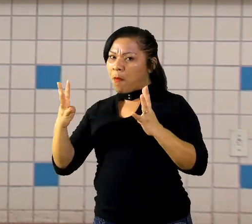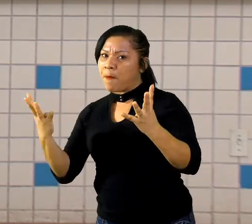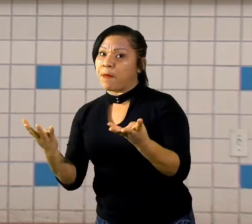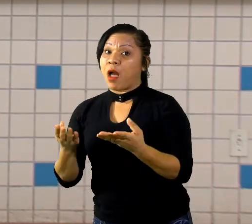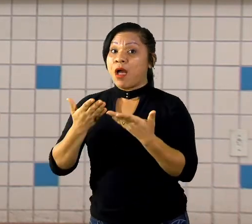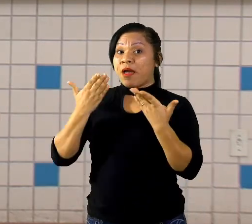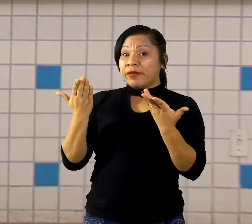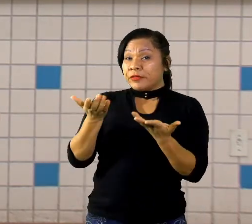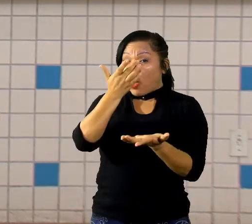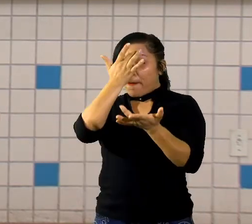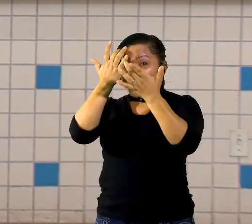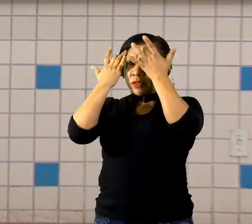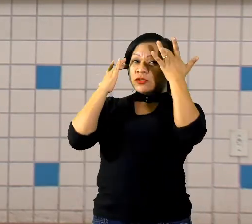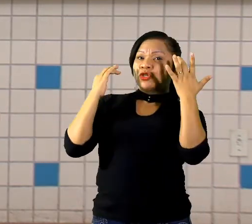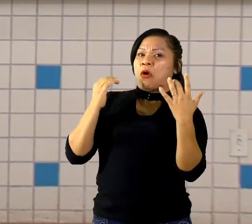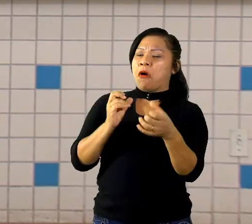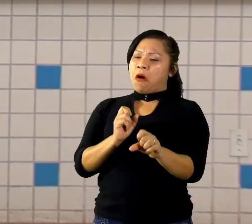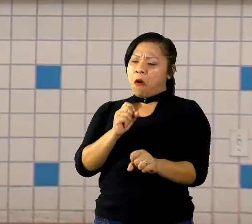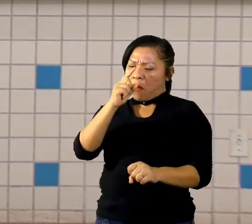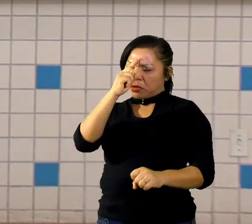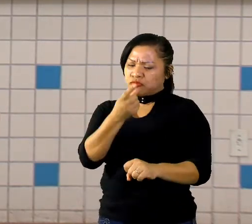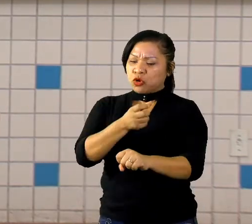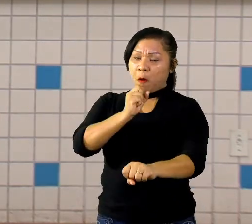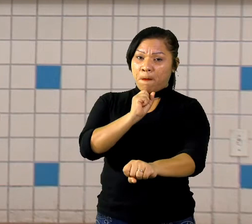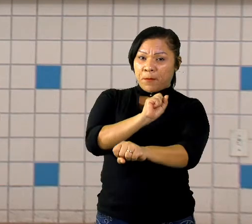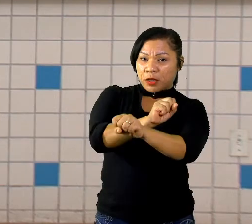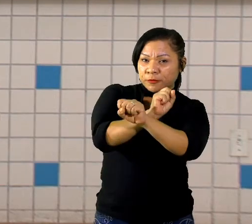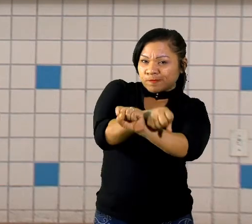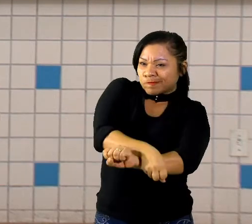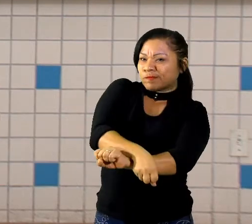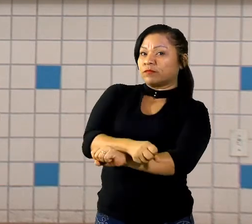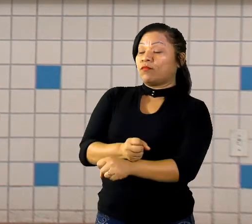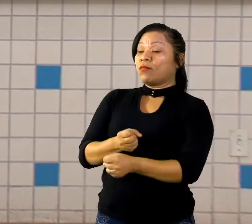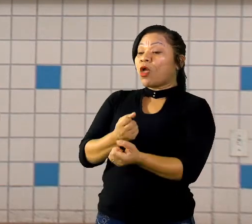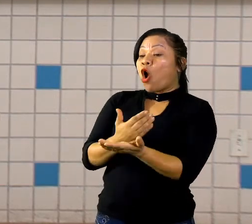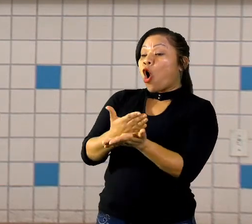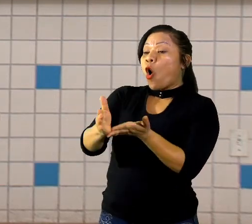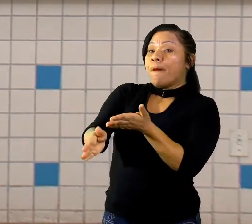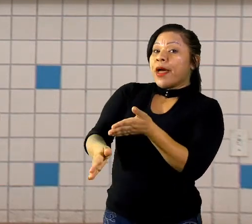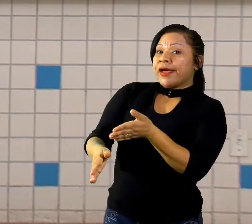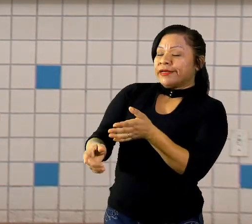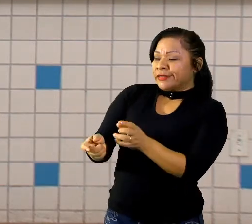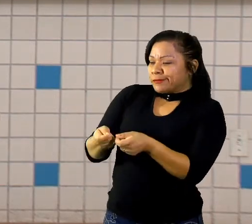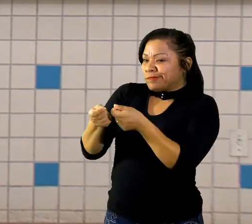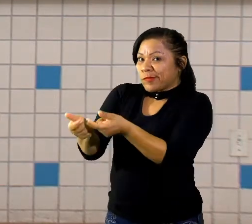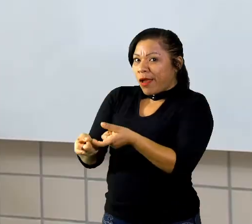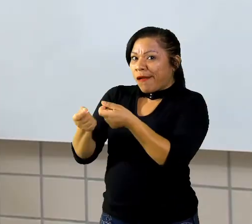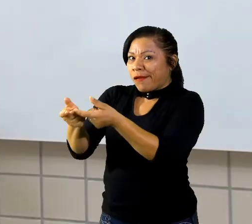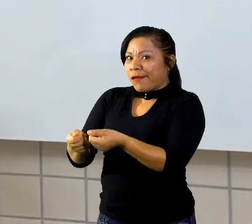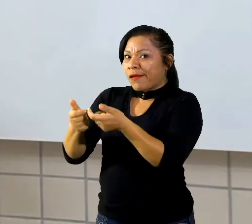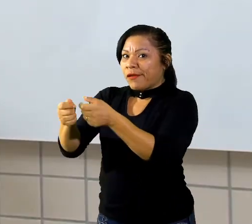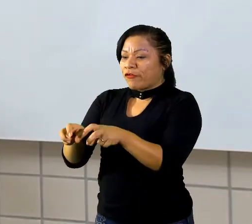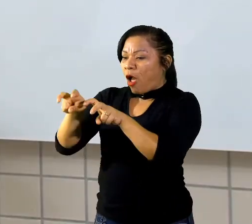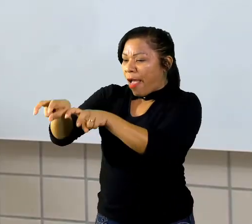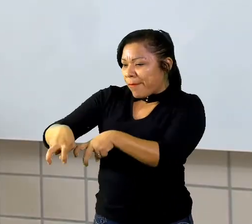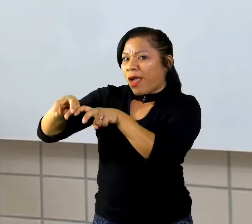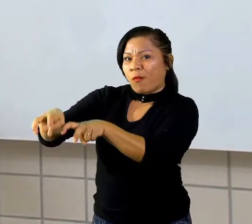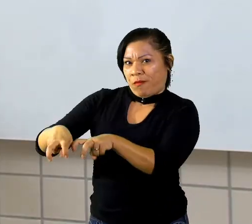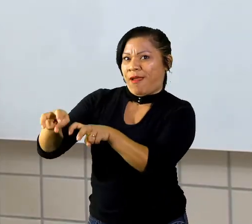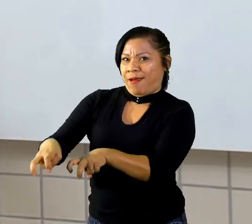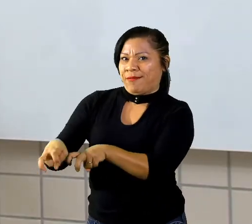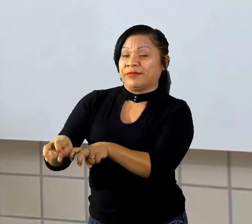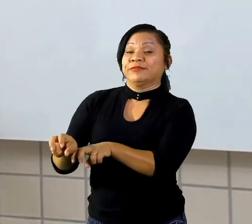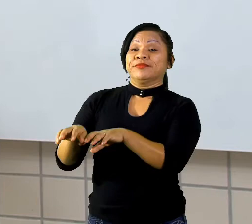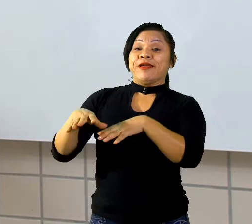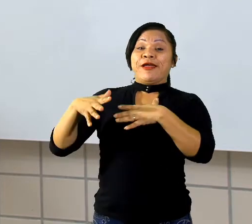passaram a utilizar os seus recursos para investir em agricultura, em pecuária. A região foi ficando